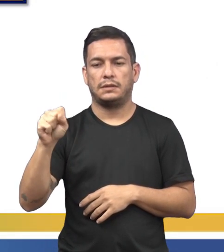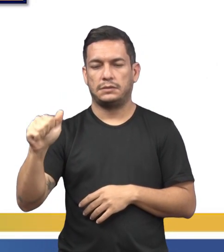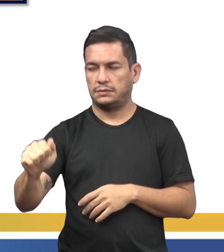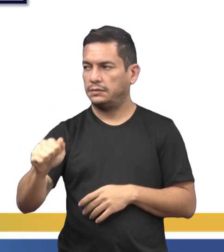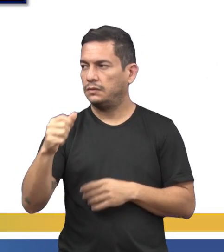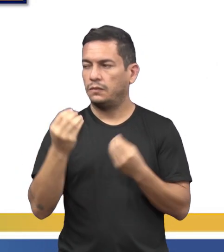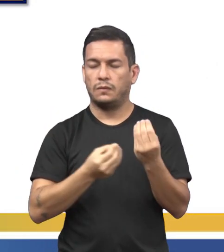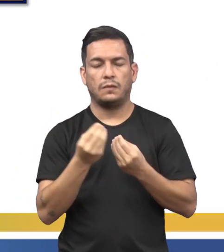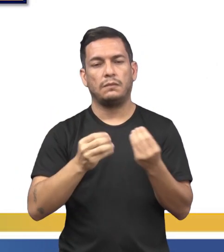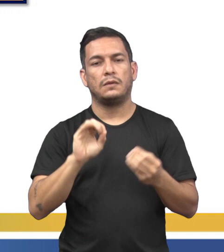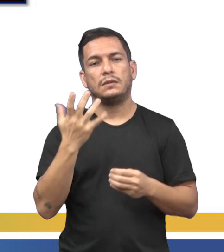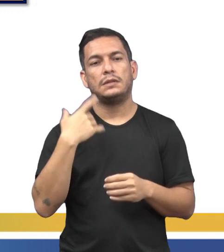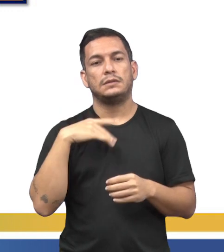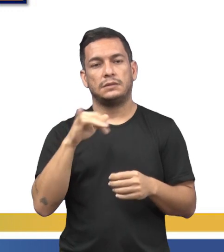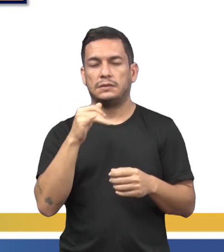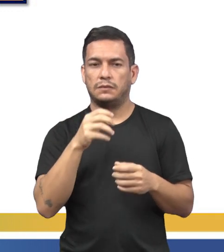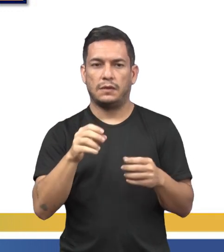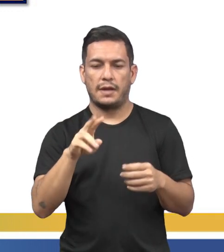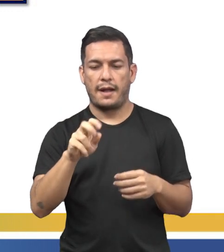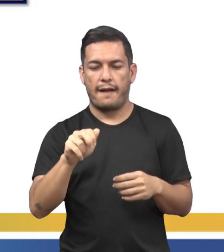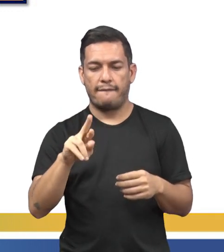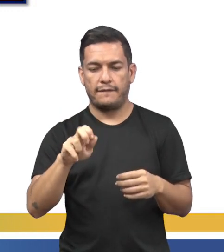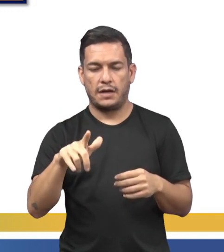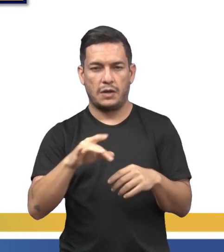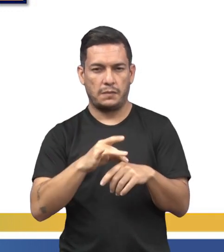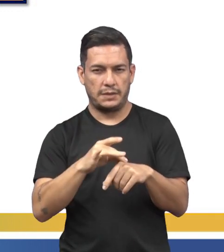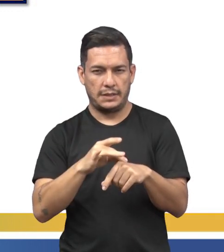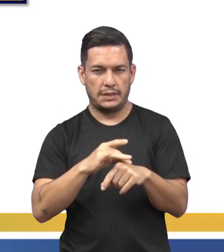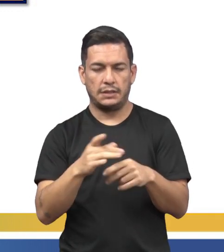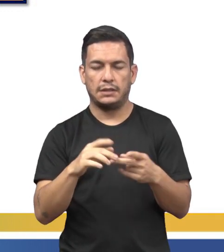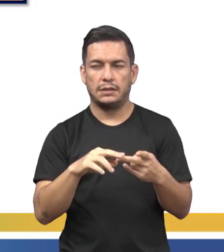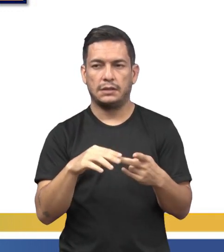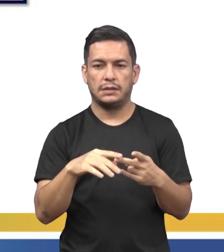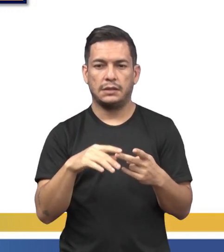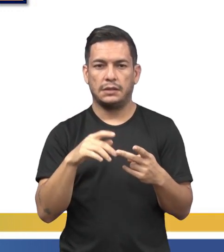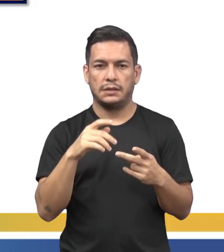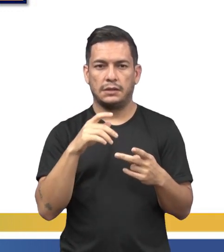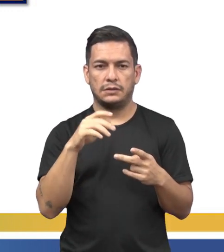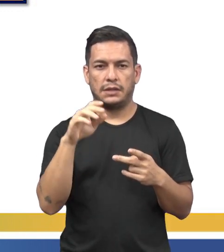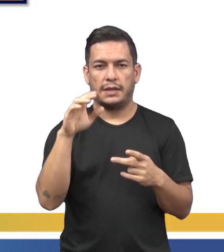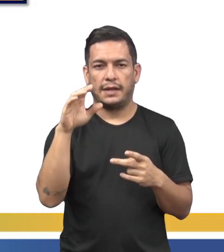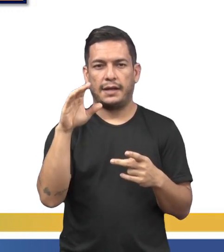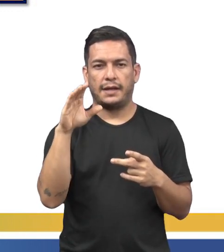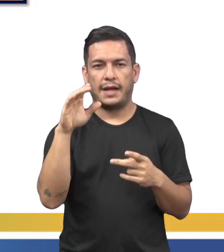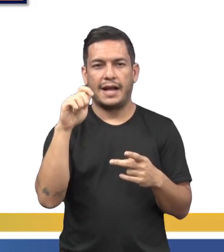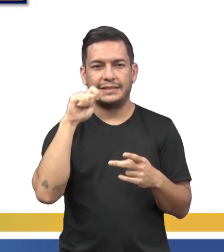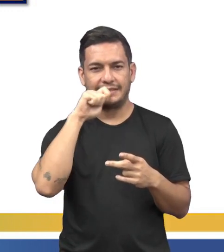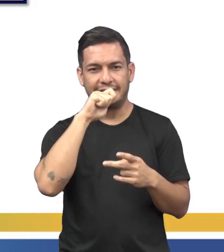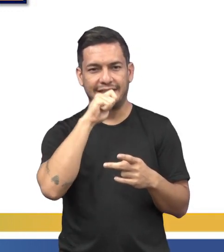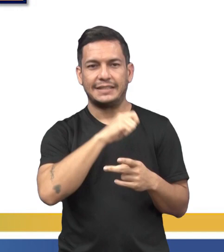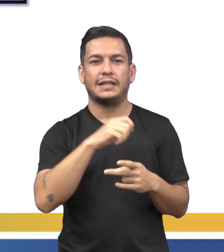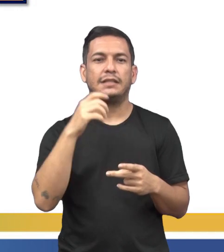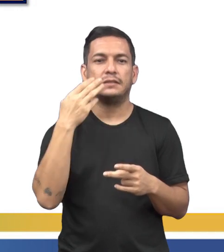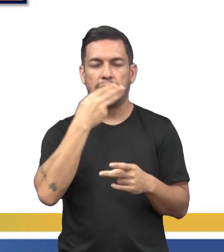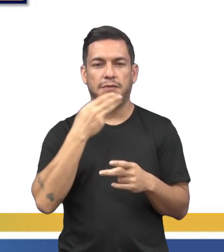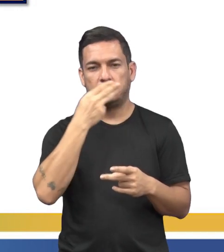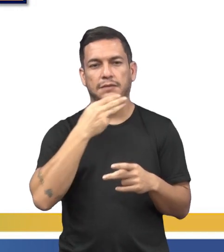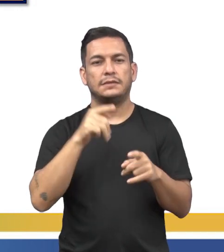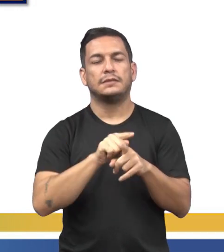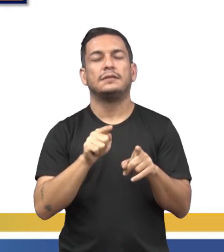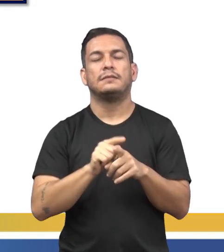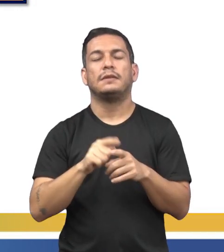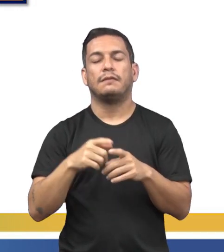é que funciona? Seja através do carvão, na verdade da cana-de-açúcar, por exemplo, você vai levar esse material